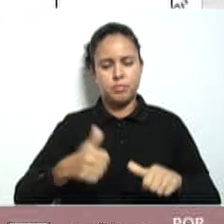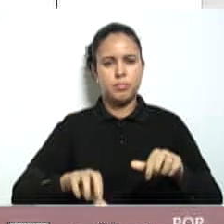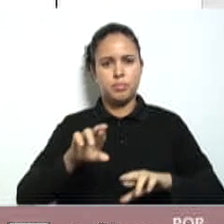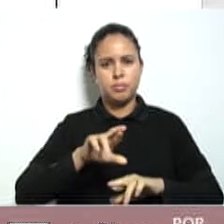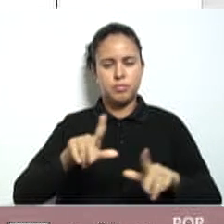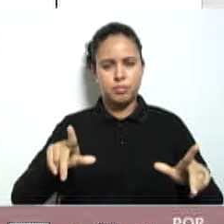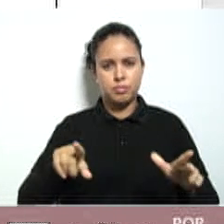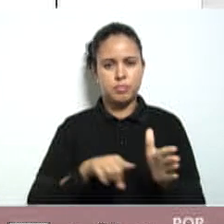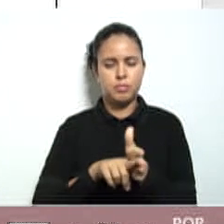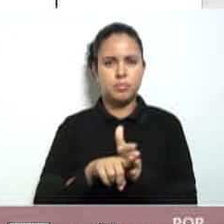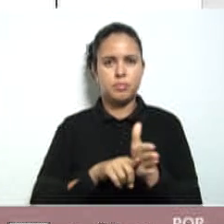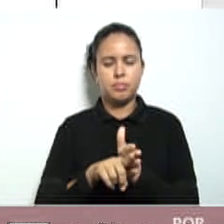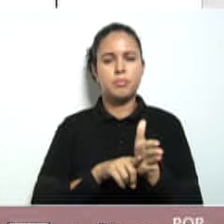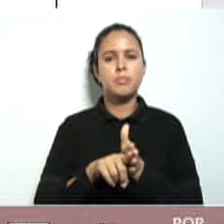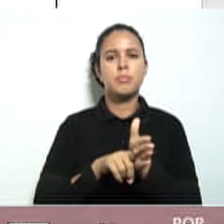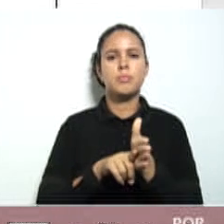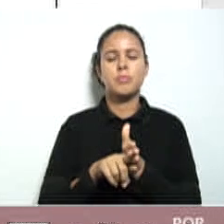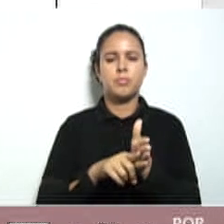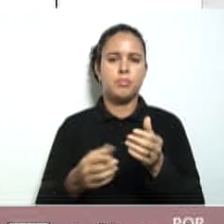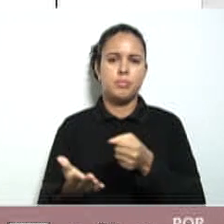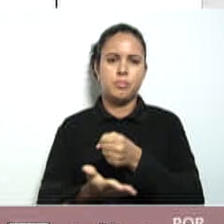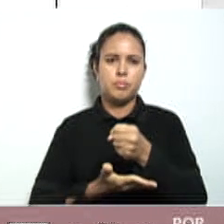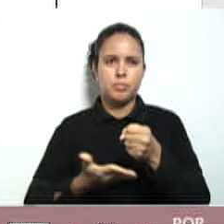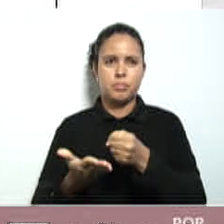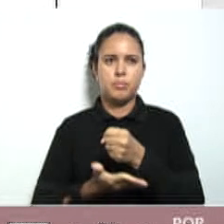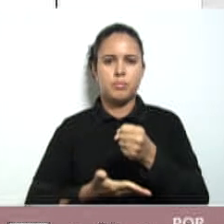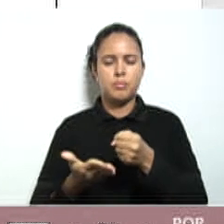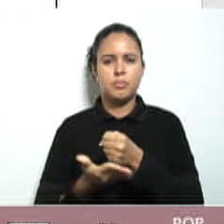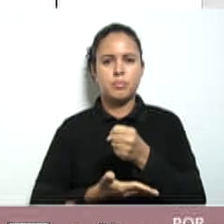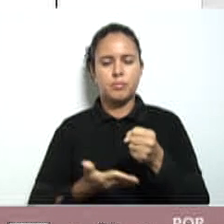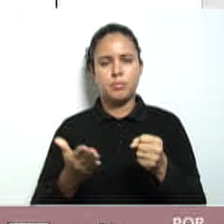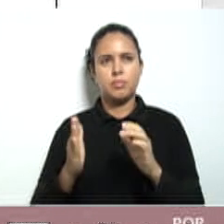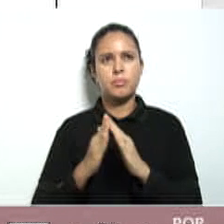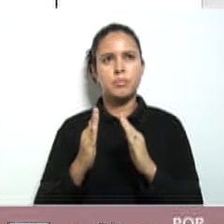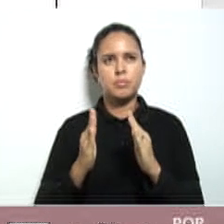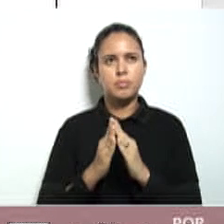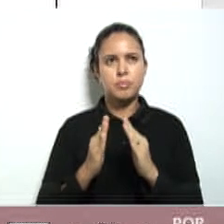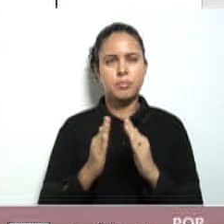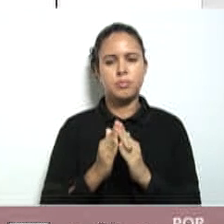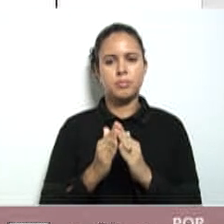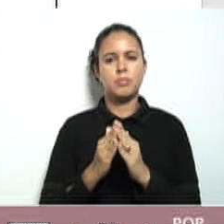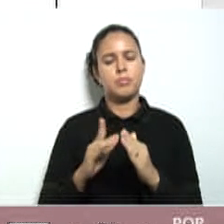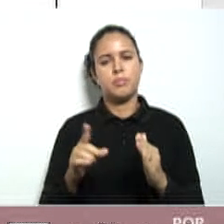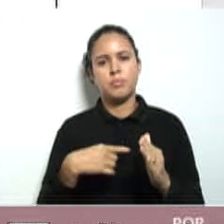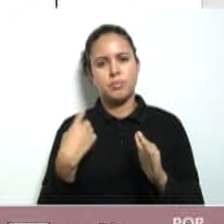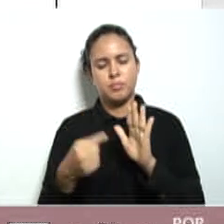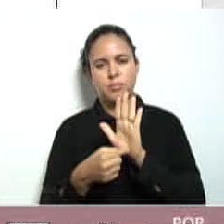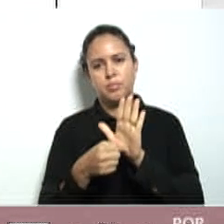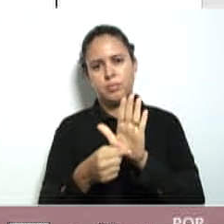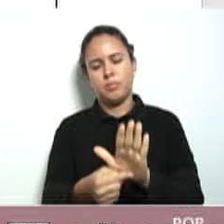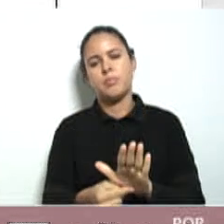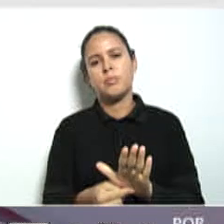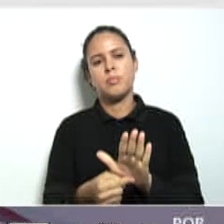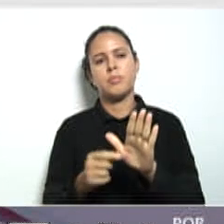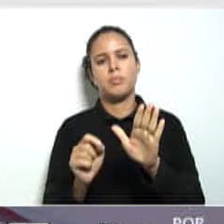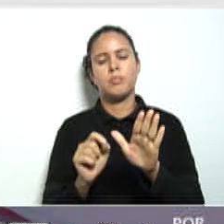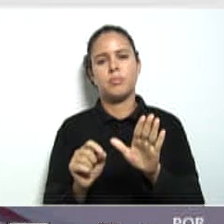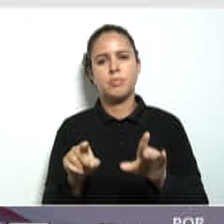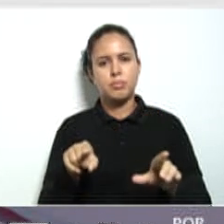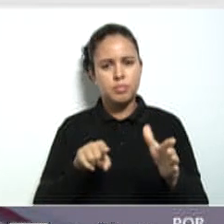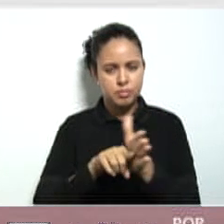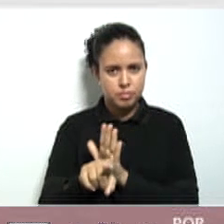pesquisa. Essa pesquisa vai estar baseada no que vocês vão fazer em casa. Nós programamos um material para vocês fazerem uma